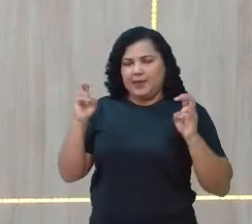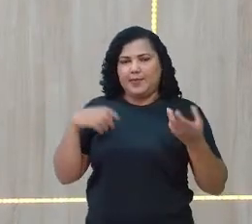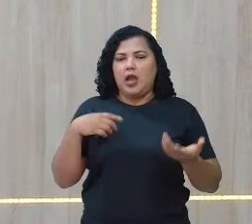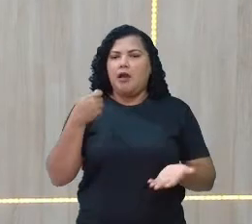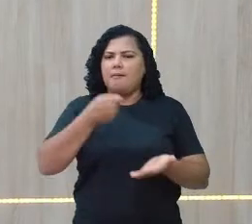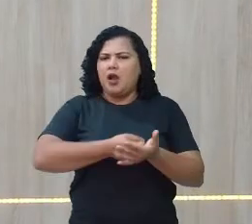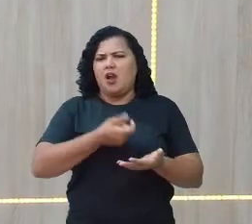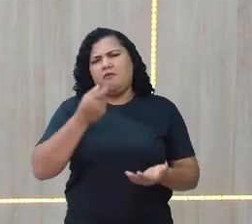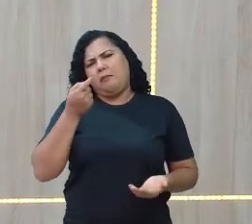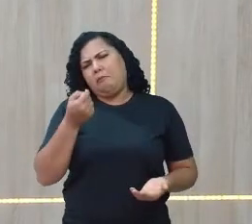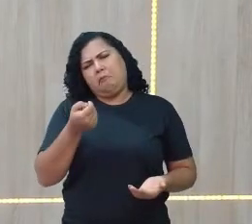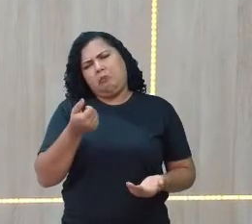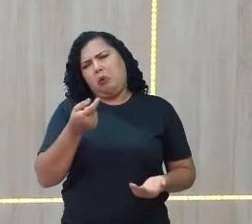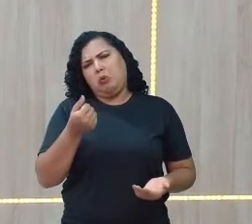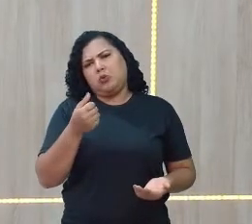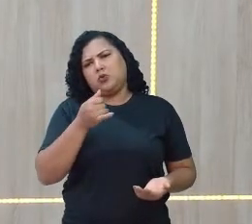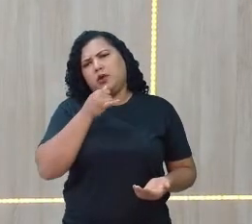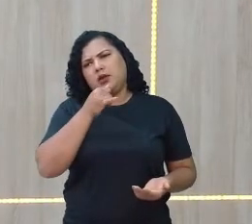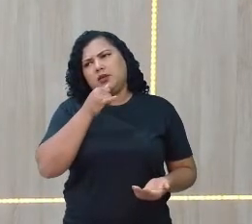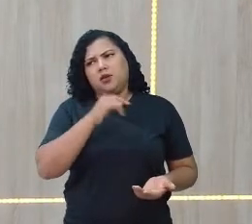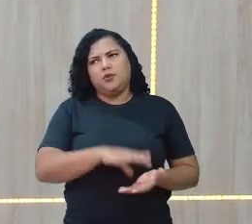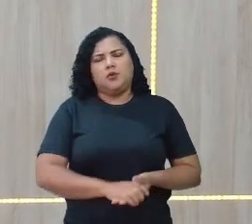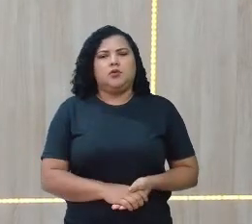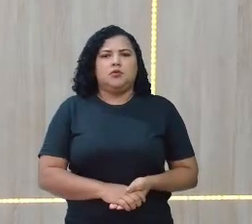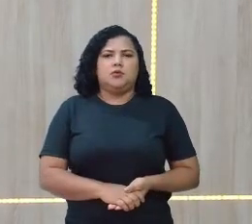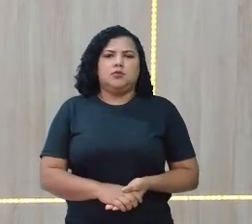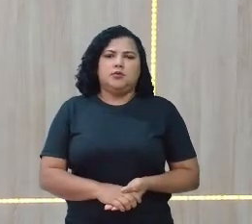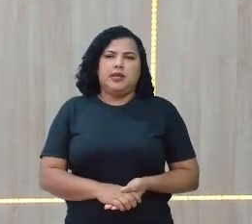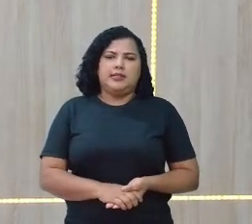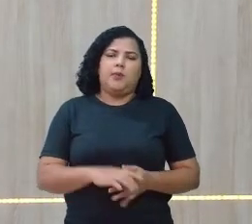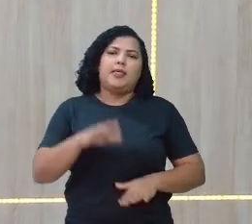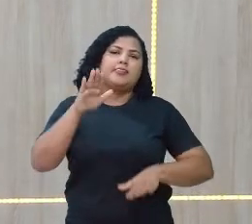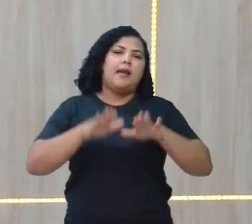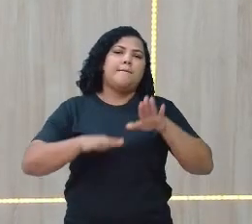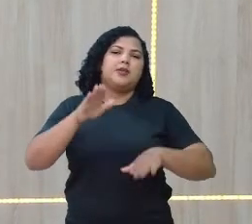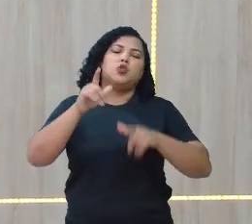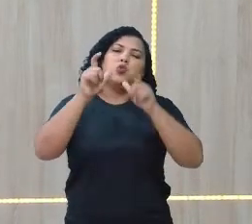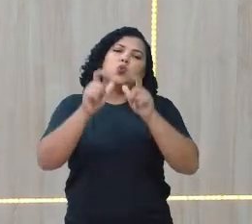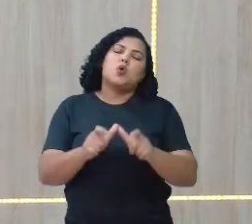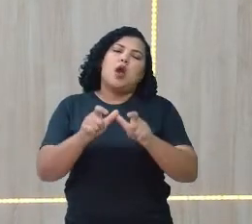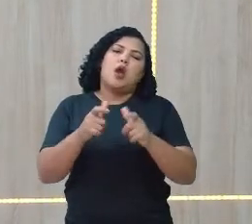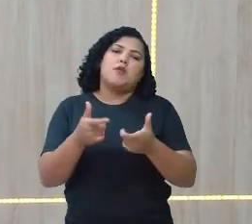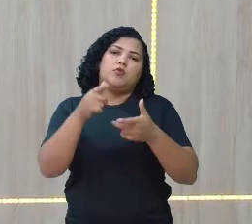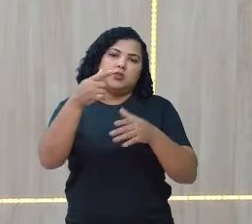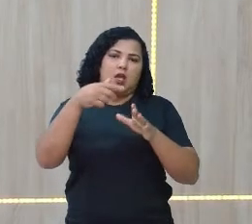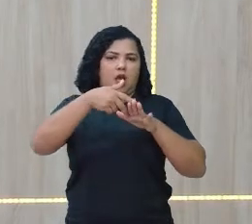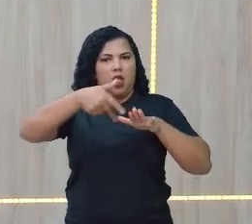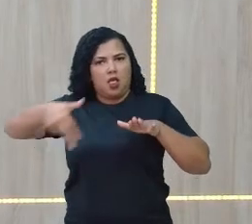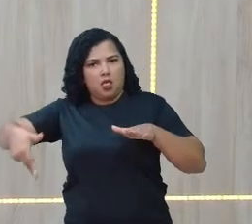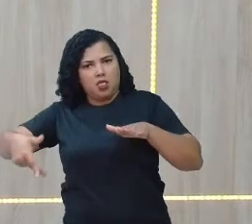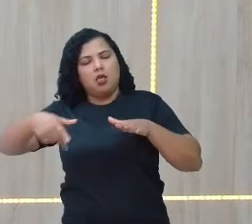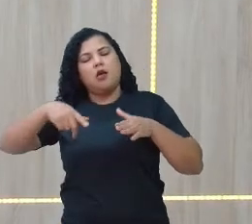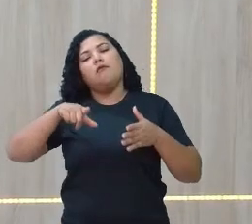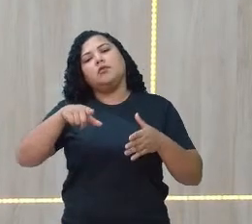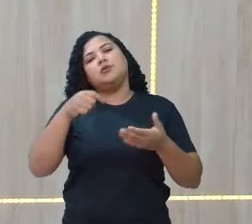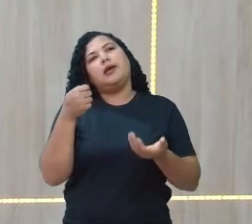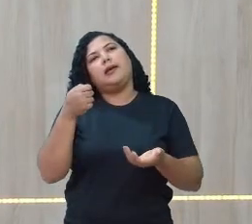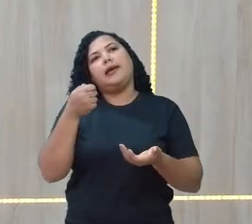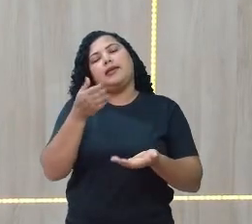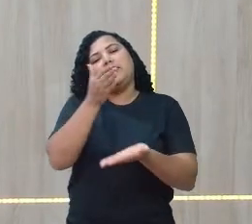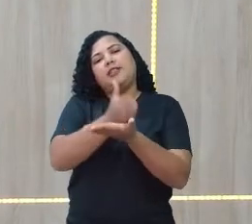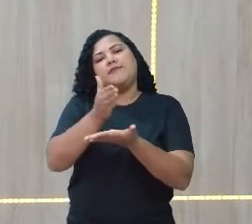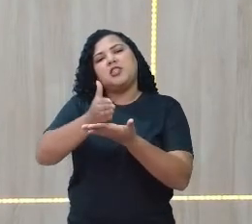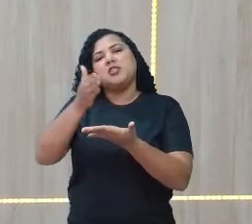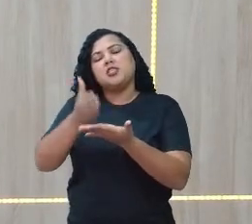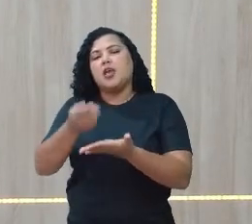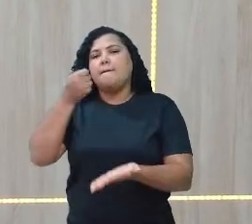cobrava-se por trecho, né? Então você não cobrava uma passagem inteira, mas dependendo de onde você fosse, qual estação você parasse, você